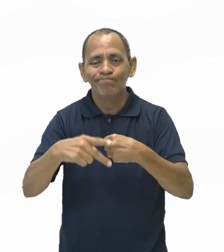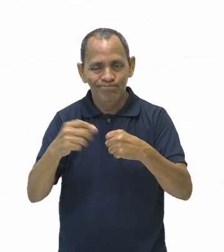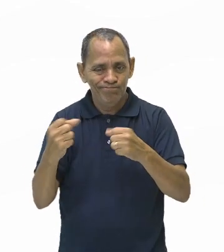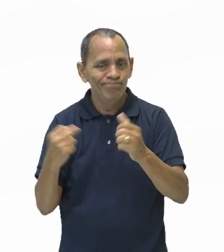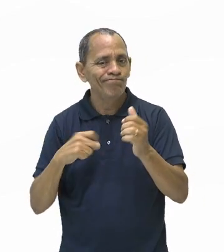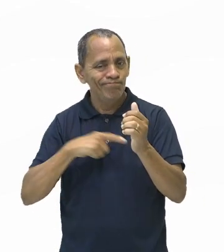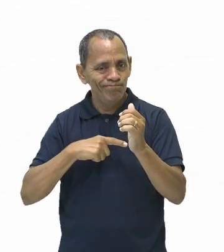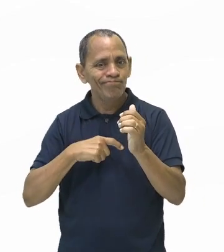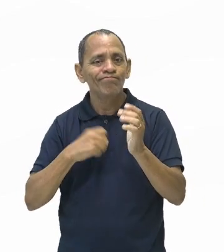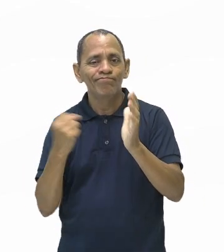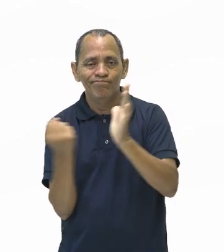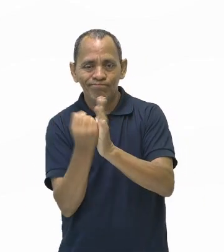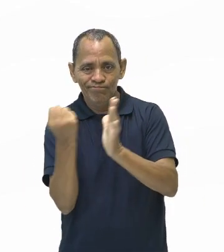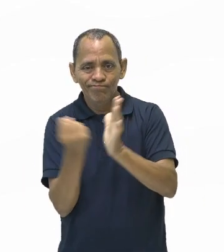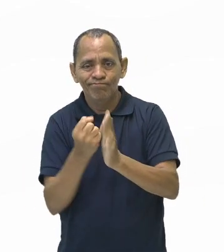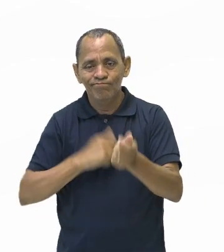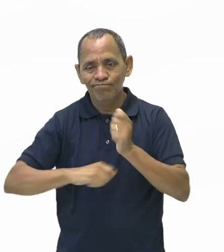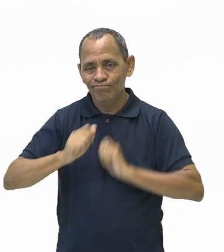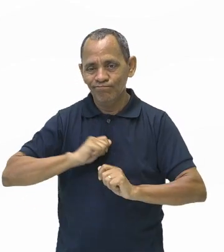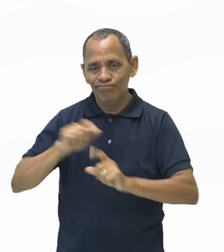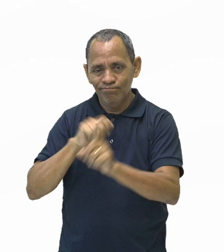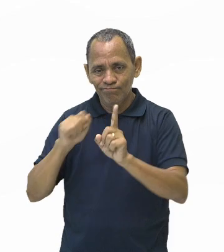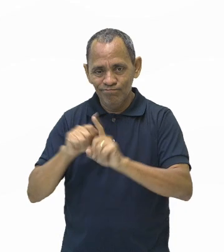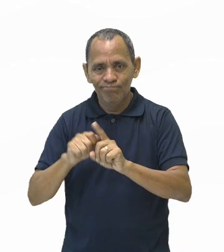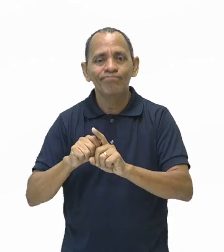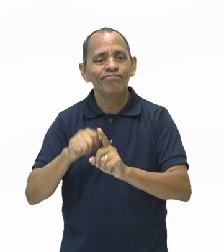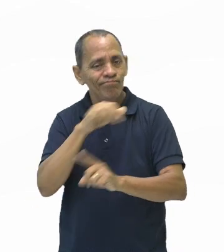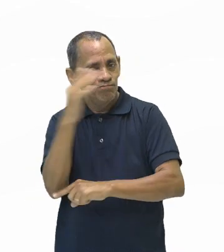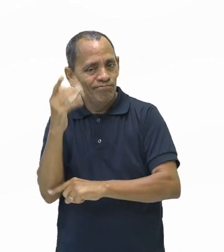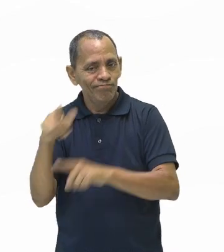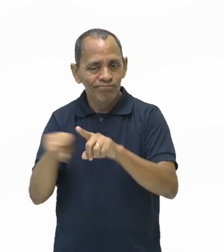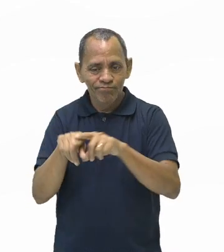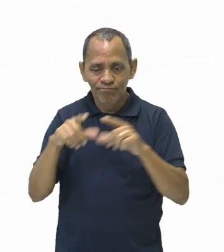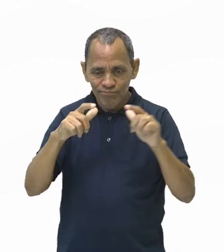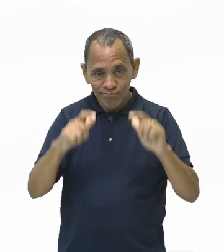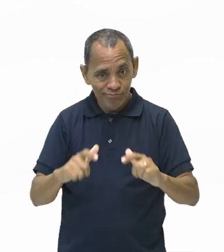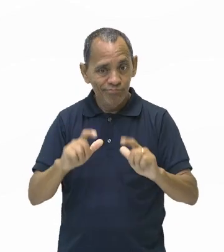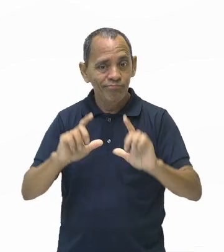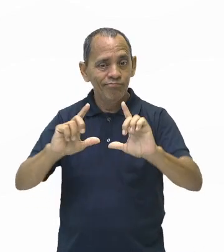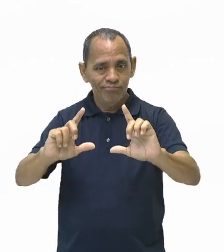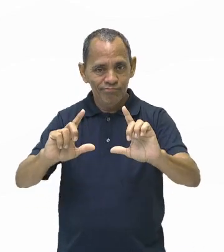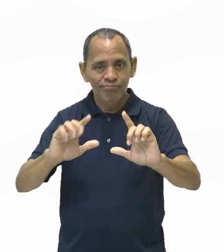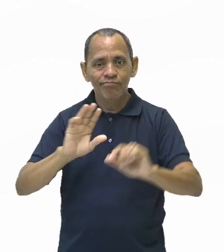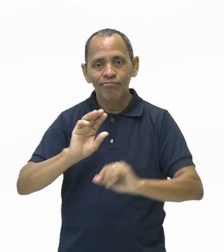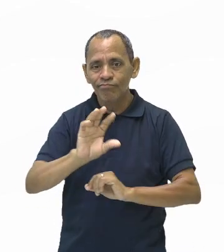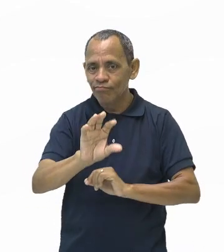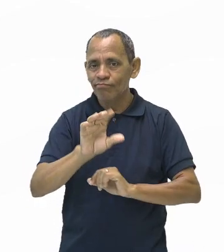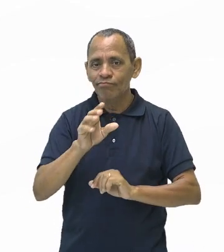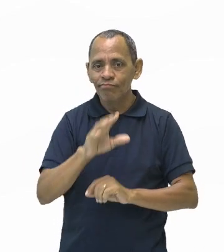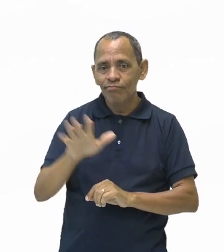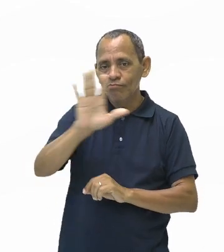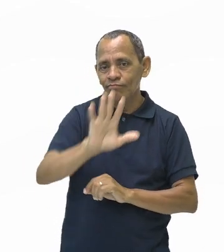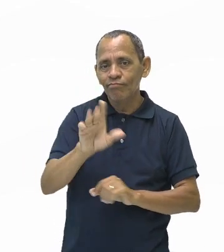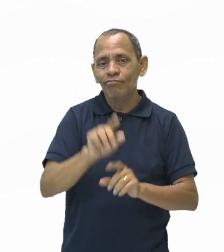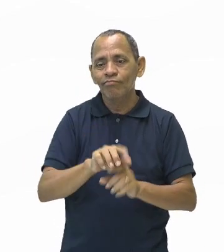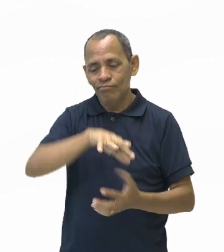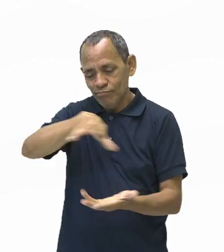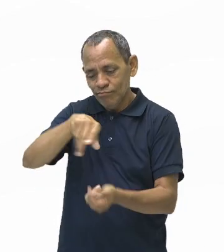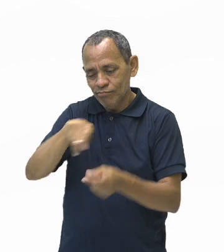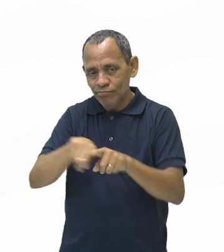impactos econômicos e socioambientais em âmbito local, regional, nacional e